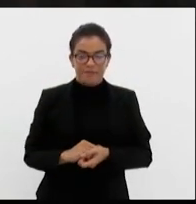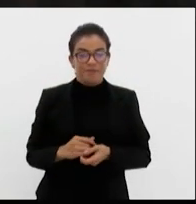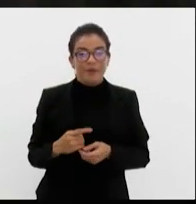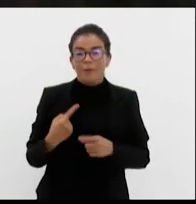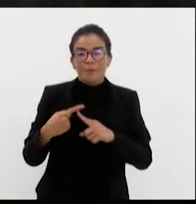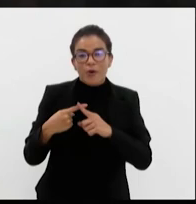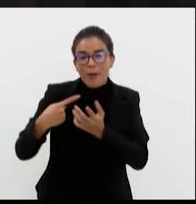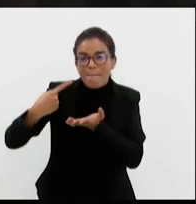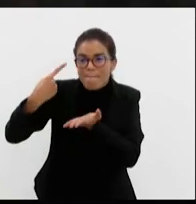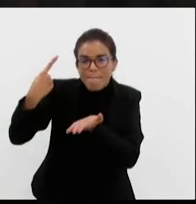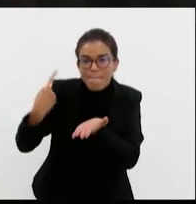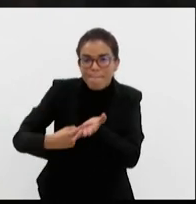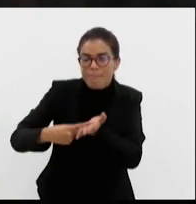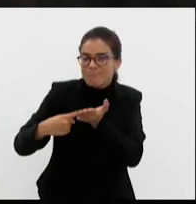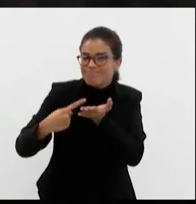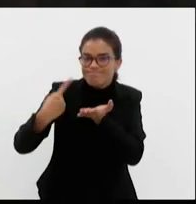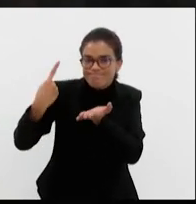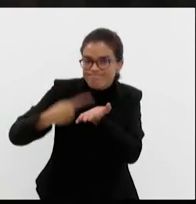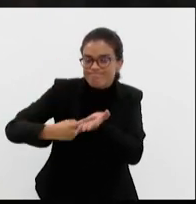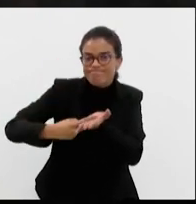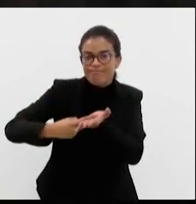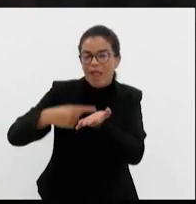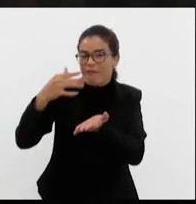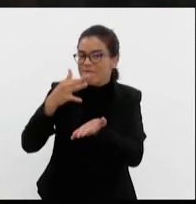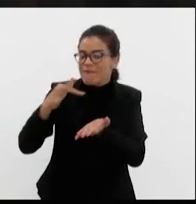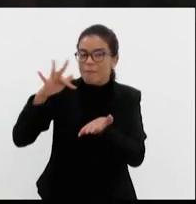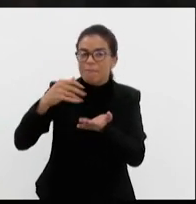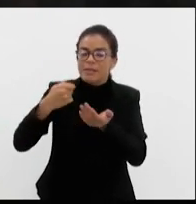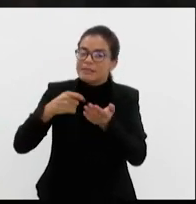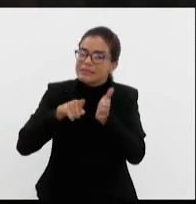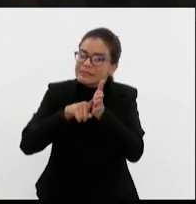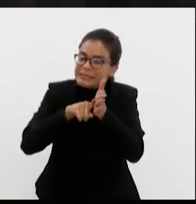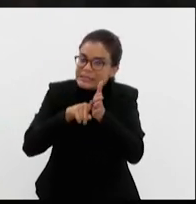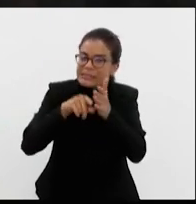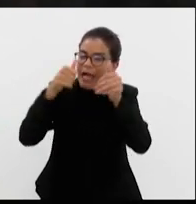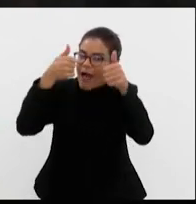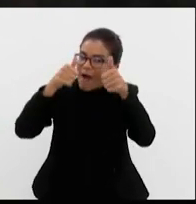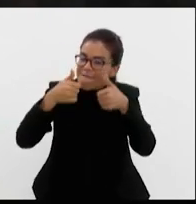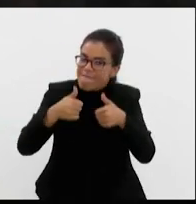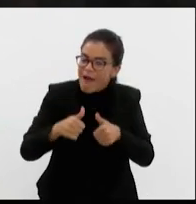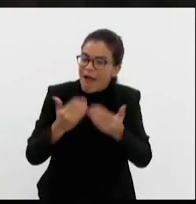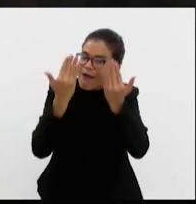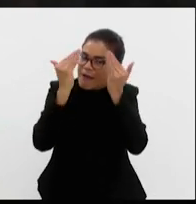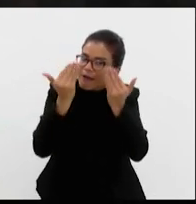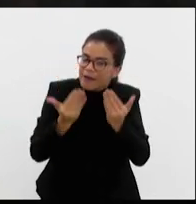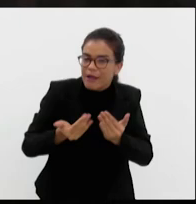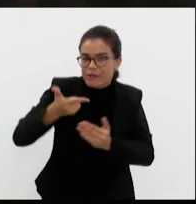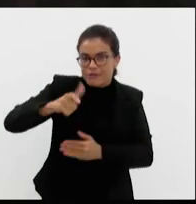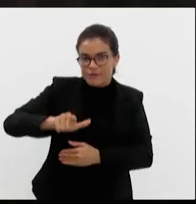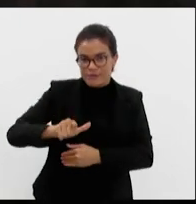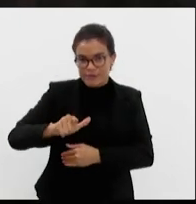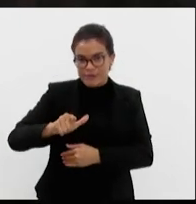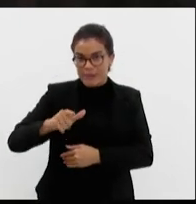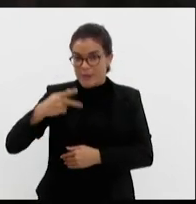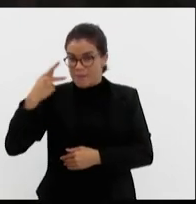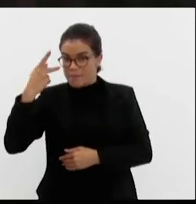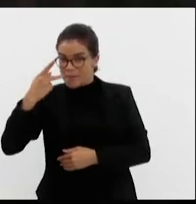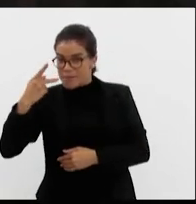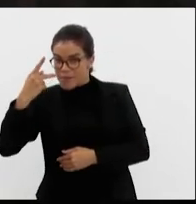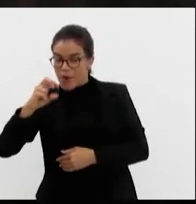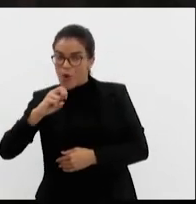pacto federativo precisa ser revisto, quer seja na política, quer seja